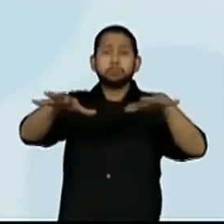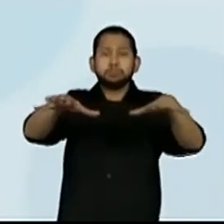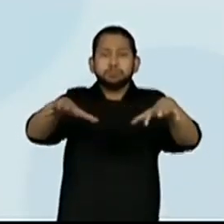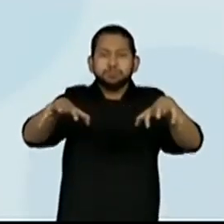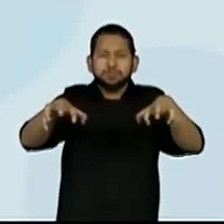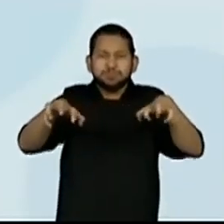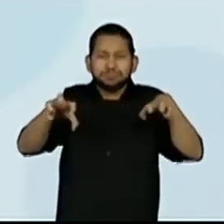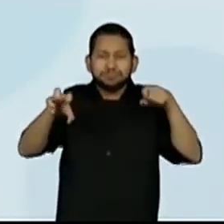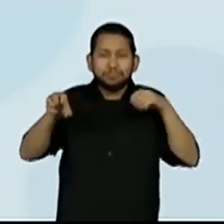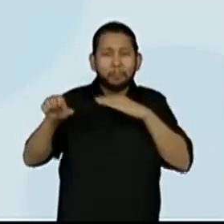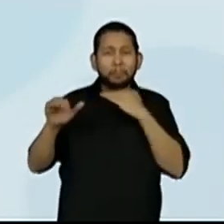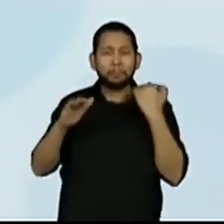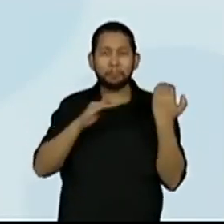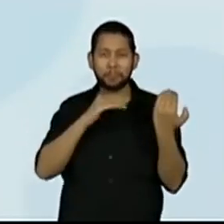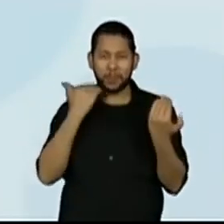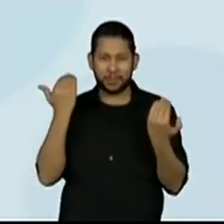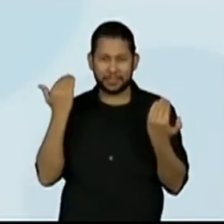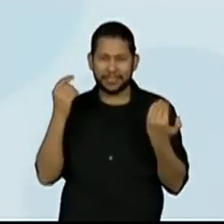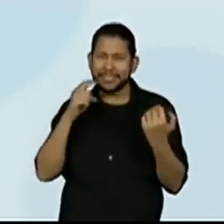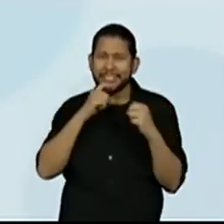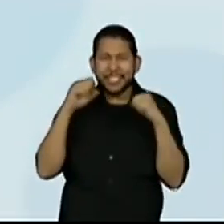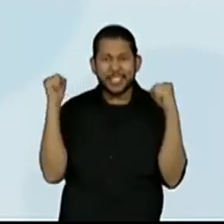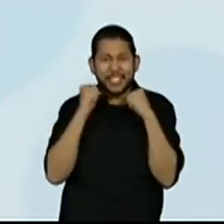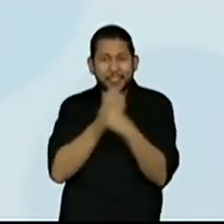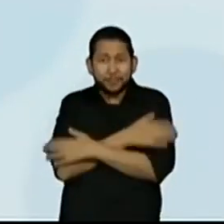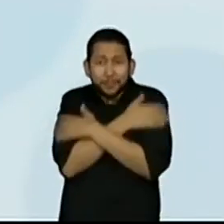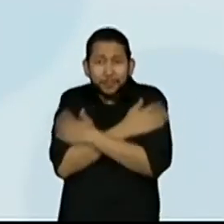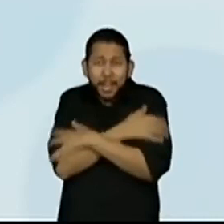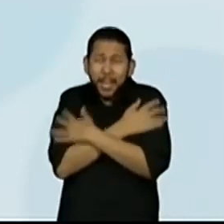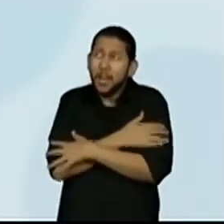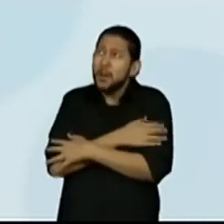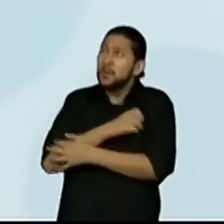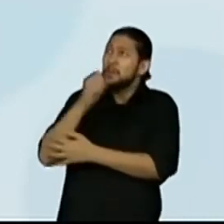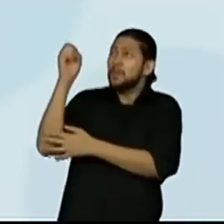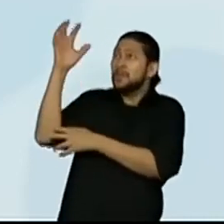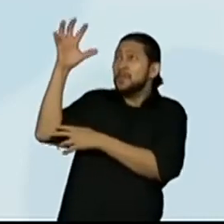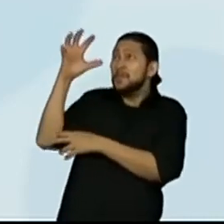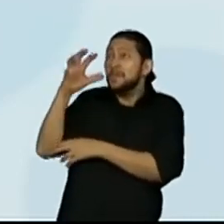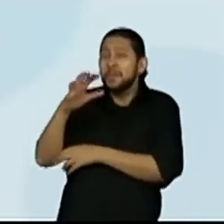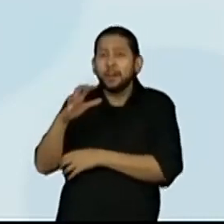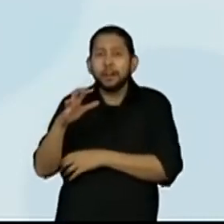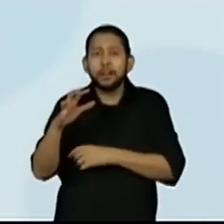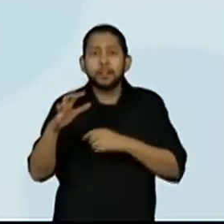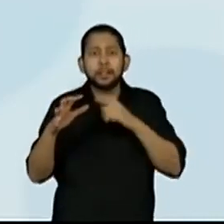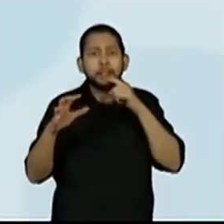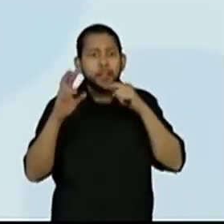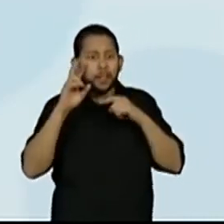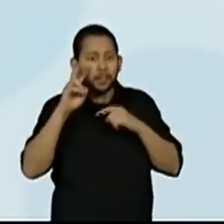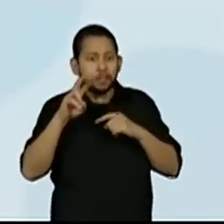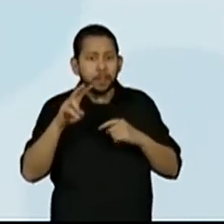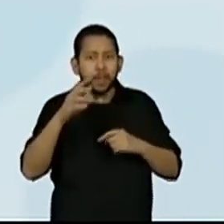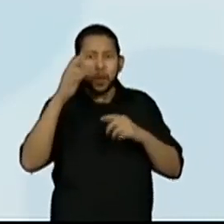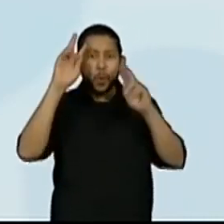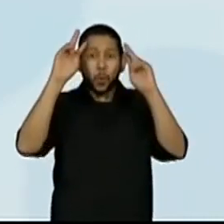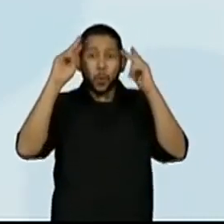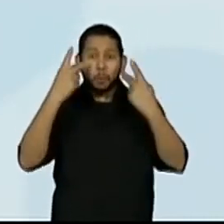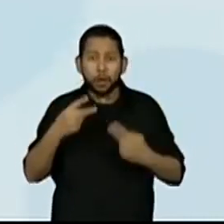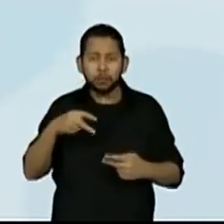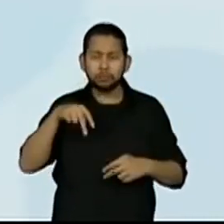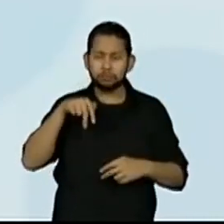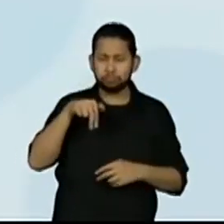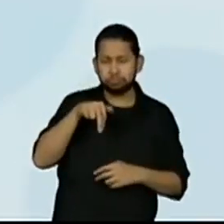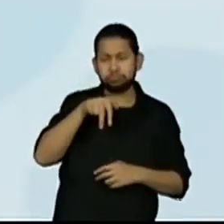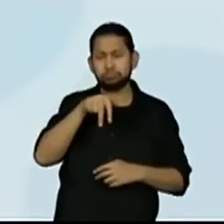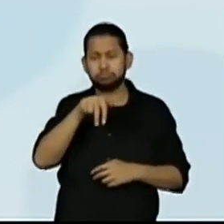é debalde. O inverno é soberano, o tempo passa sorrindo, por sobre o cadáver humano.